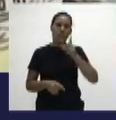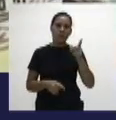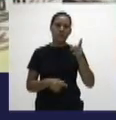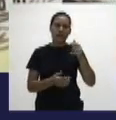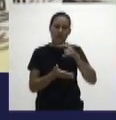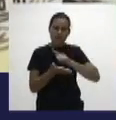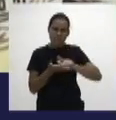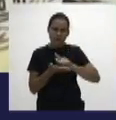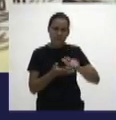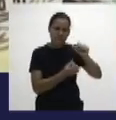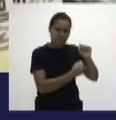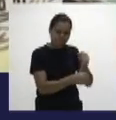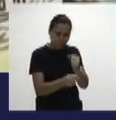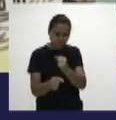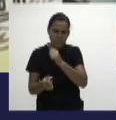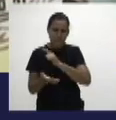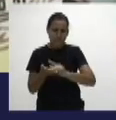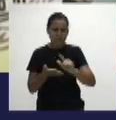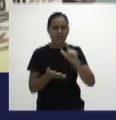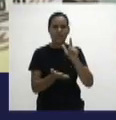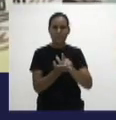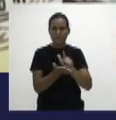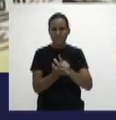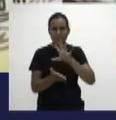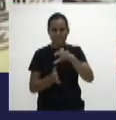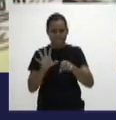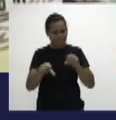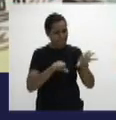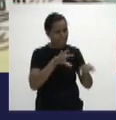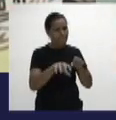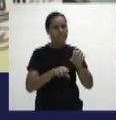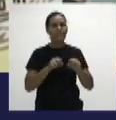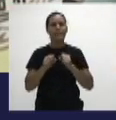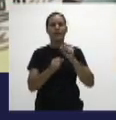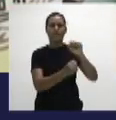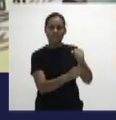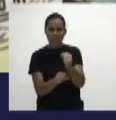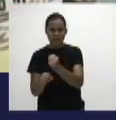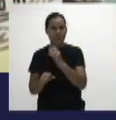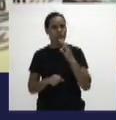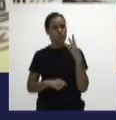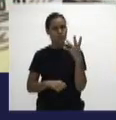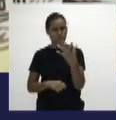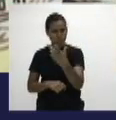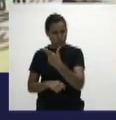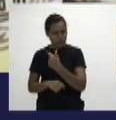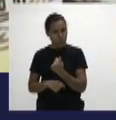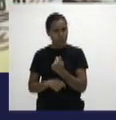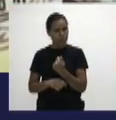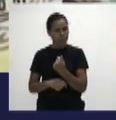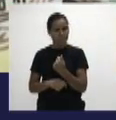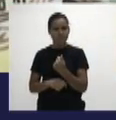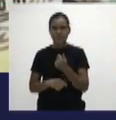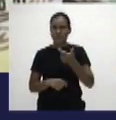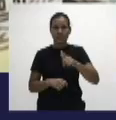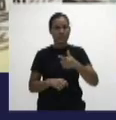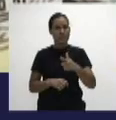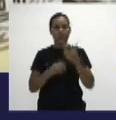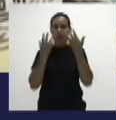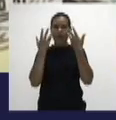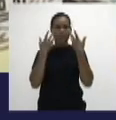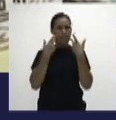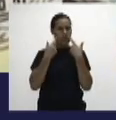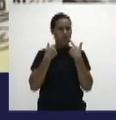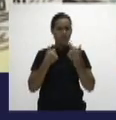também é pirulito maça amor varrer limpar limpar mancada tirar papel do chão varrer o o palco tudo